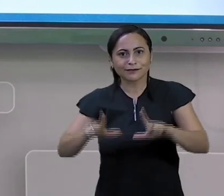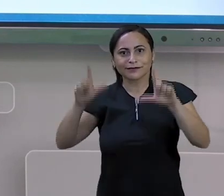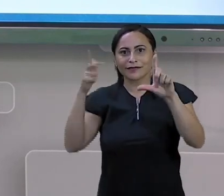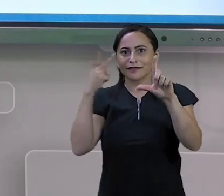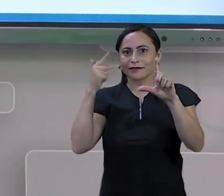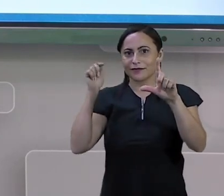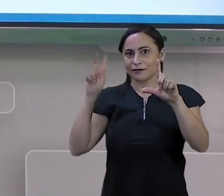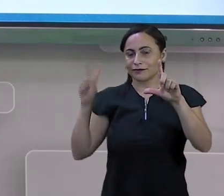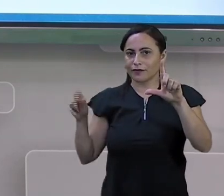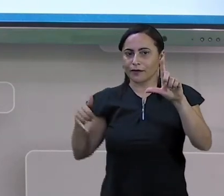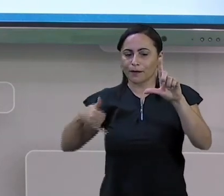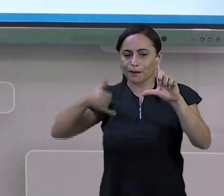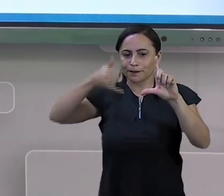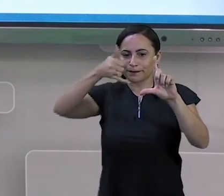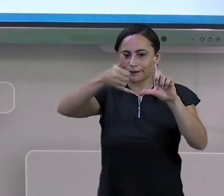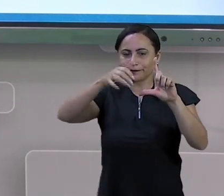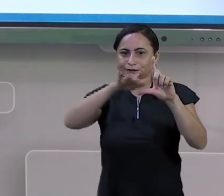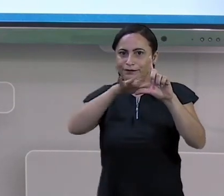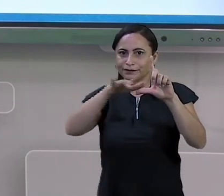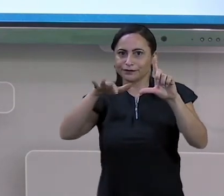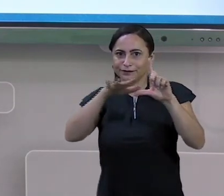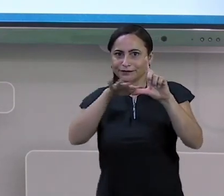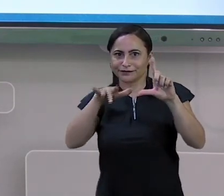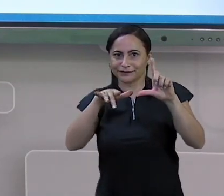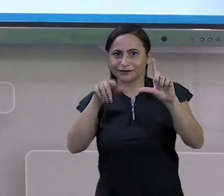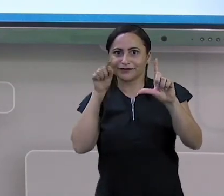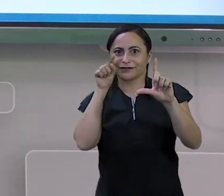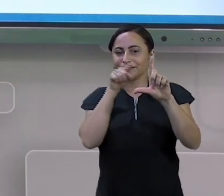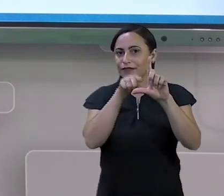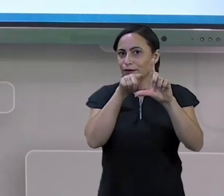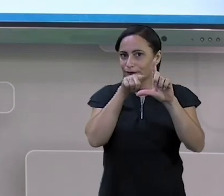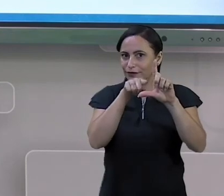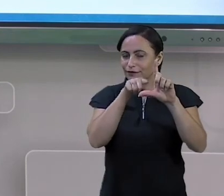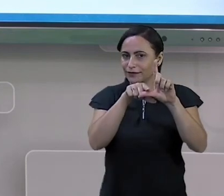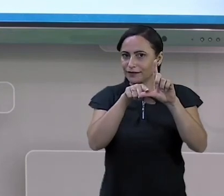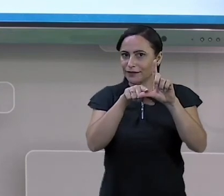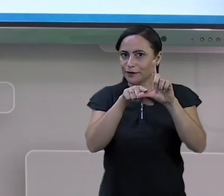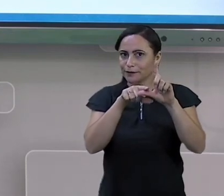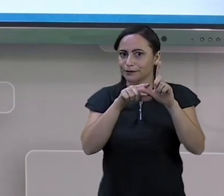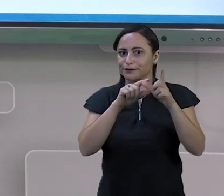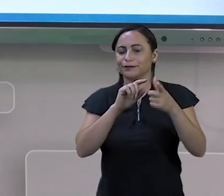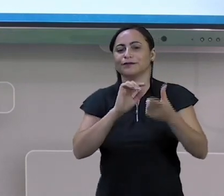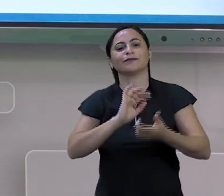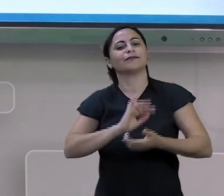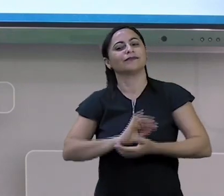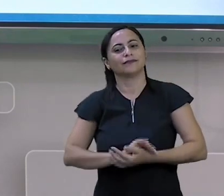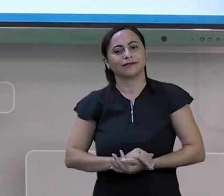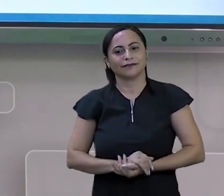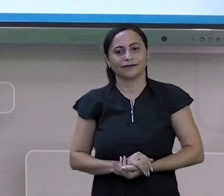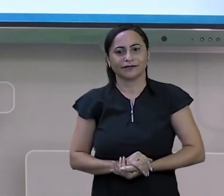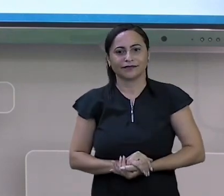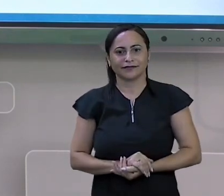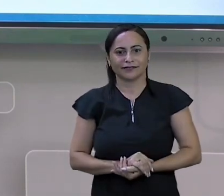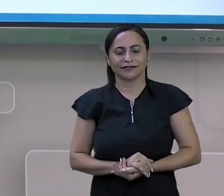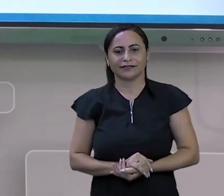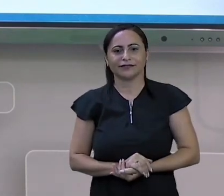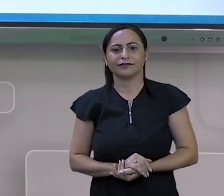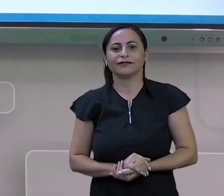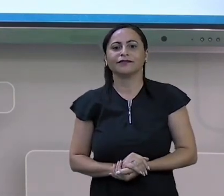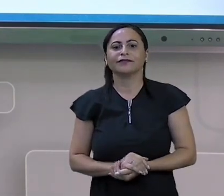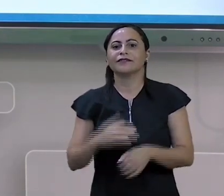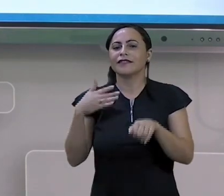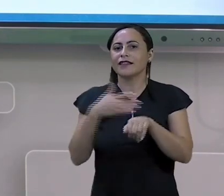ISMED GV, aponte a câmera do seu celular para esse QR Code aqui no cantinho da